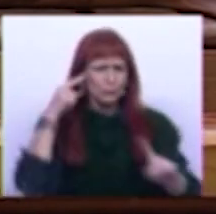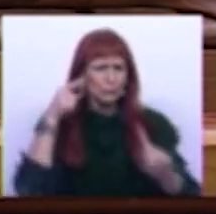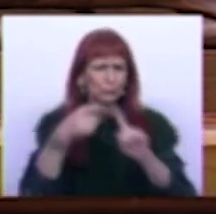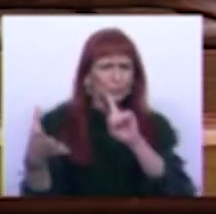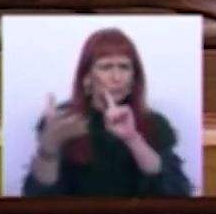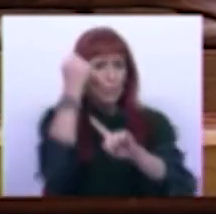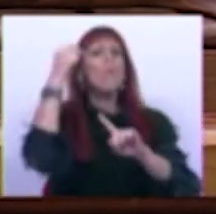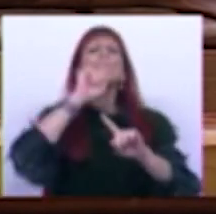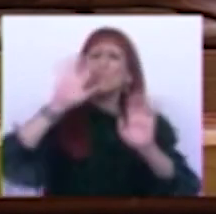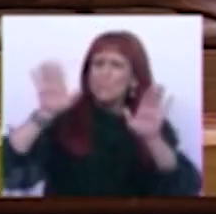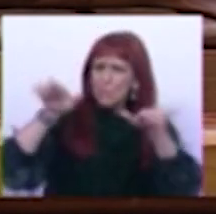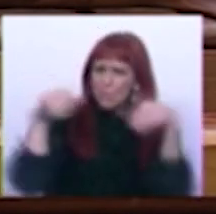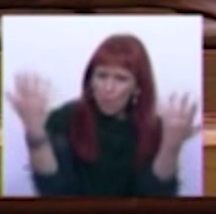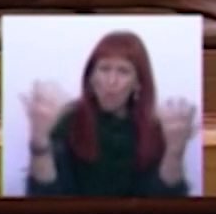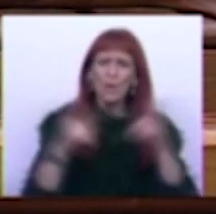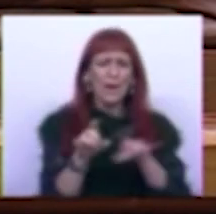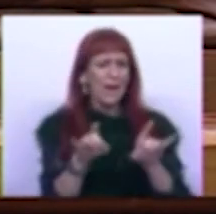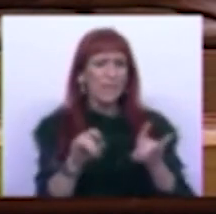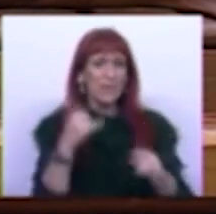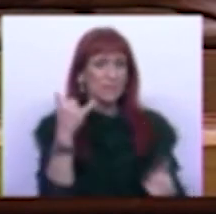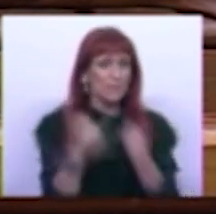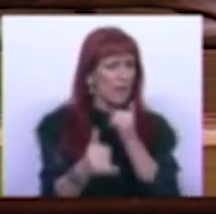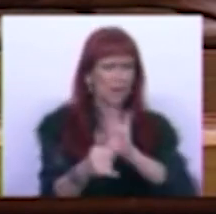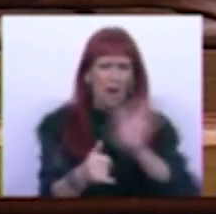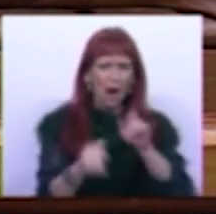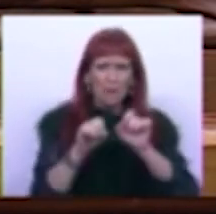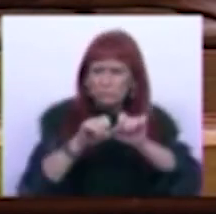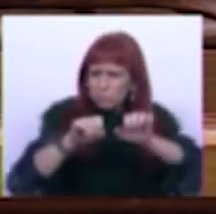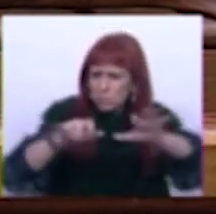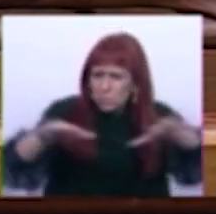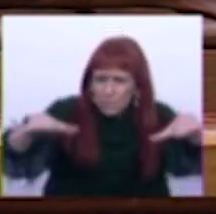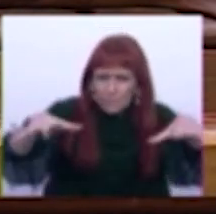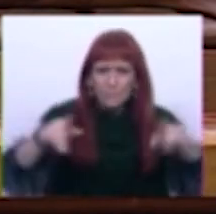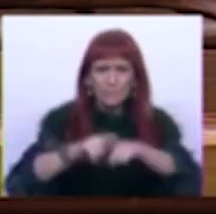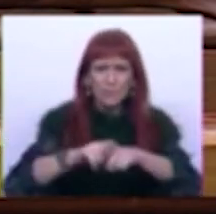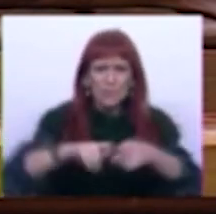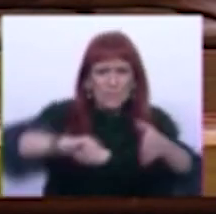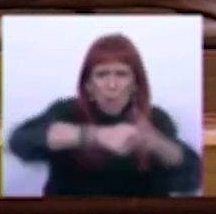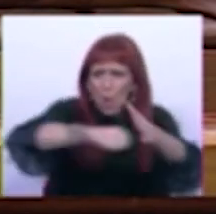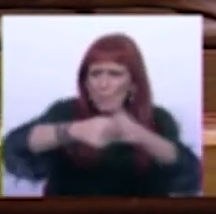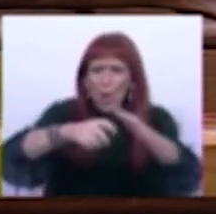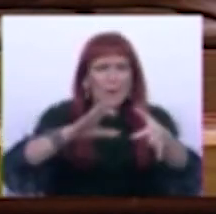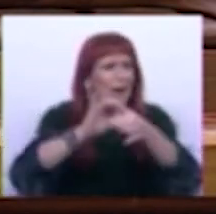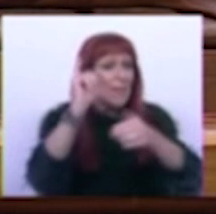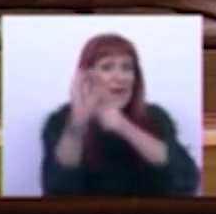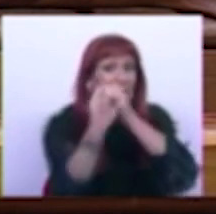alcançar o objetivo, evitando o risco da propagação das pressões